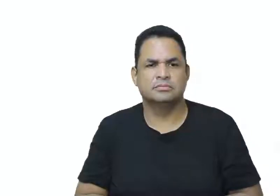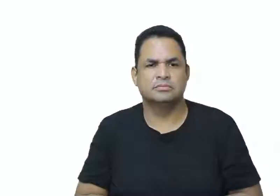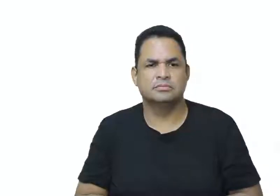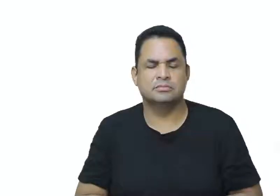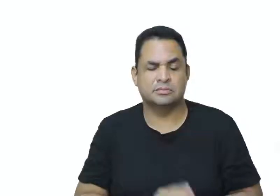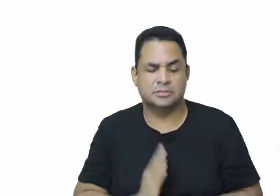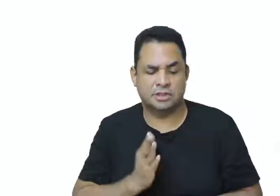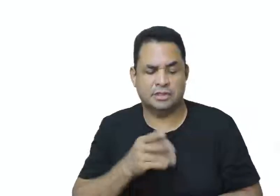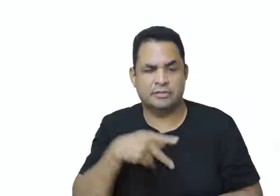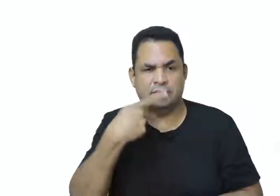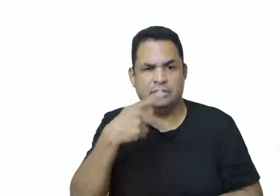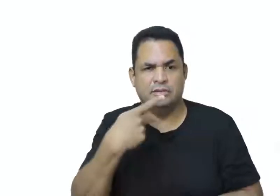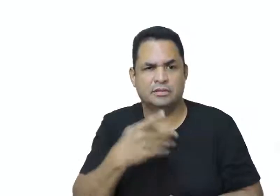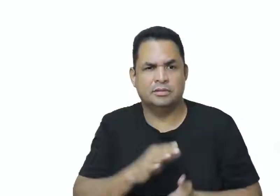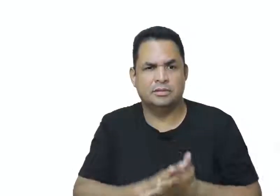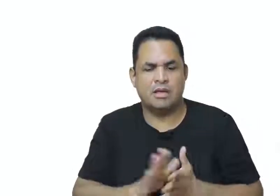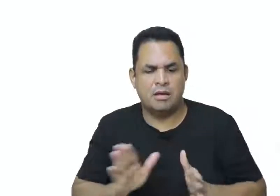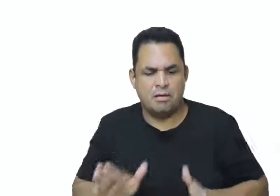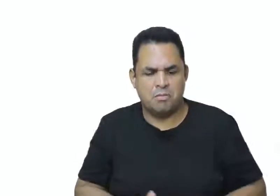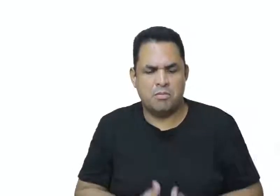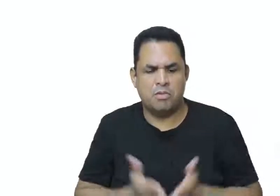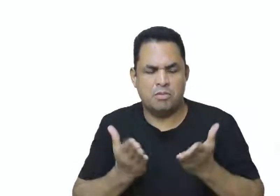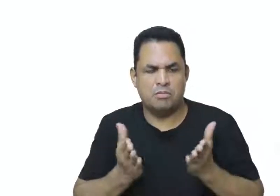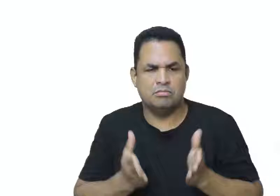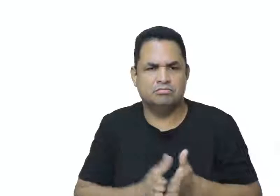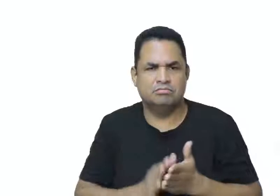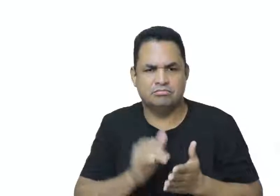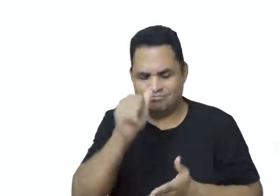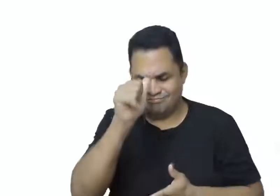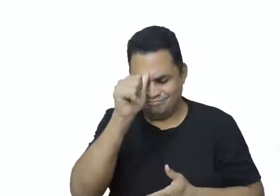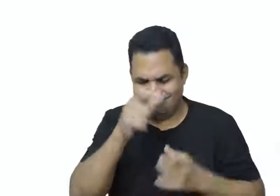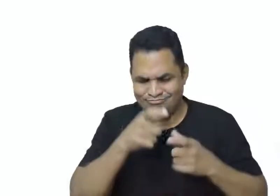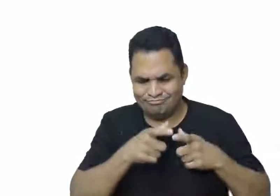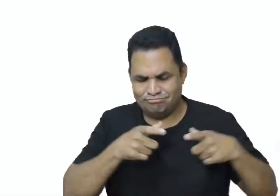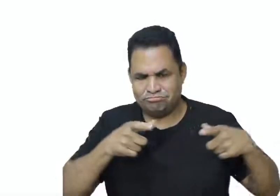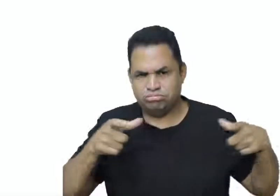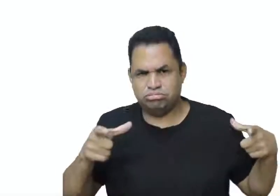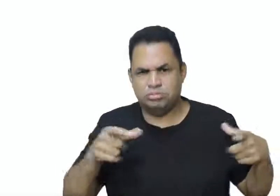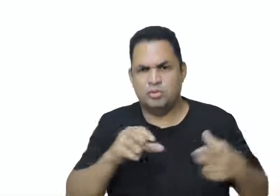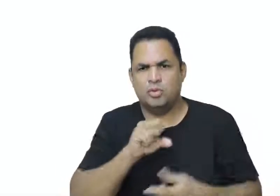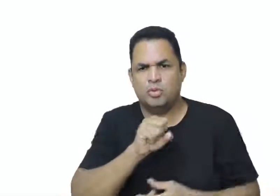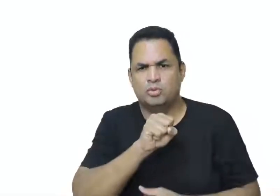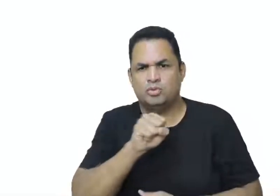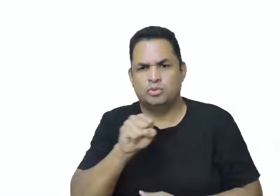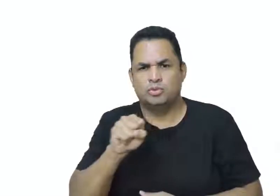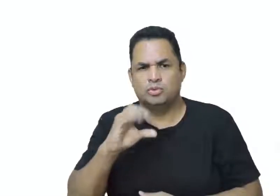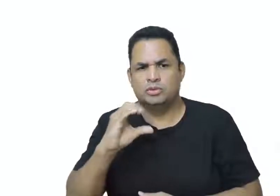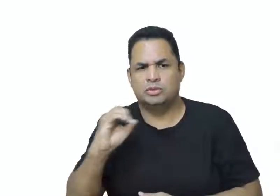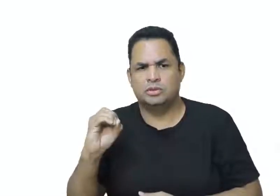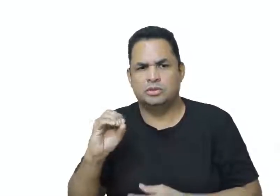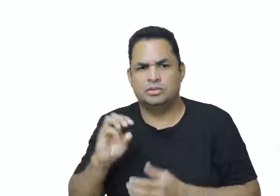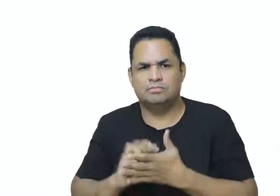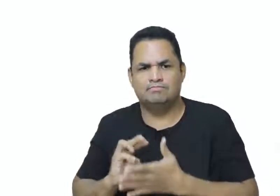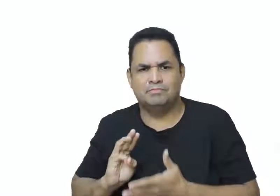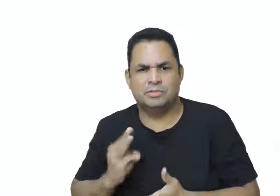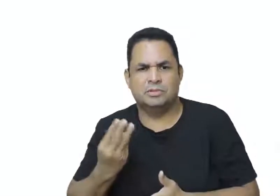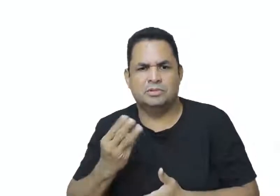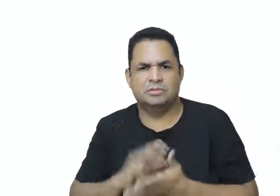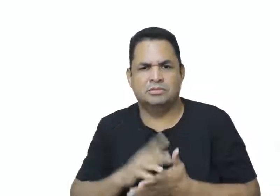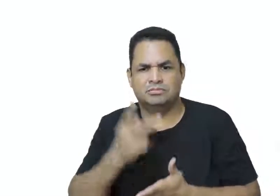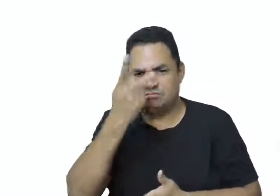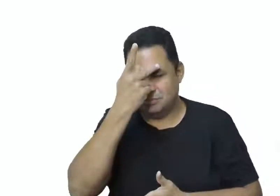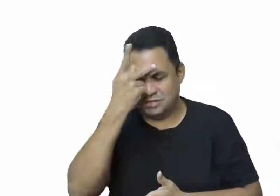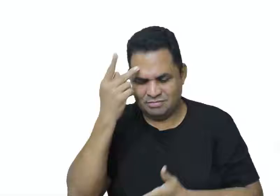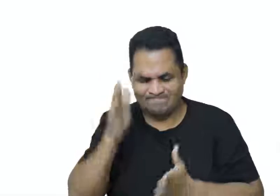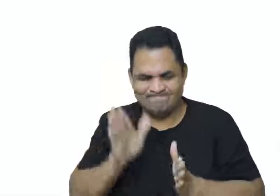Como eu já citei para vocês, a pobreza na Índia é muito grande, 800 milhões de pessoas em situação de